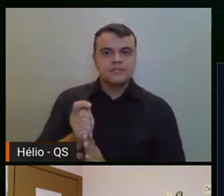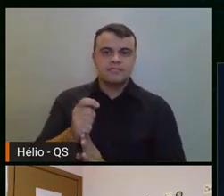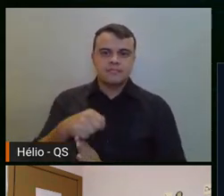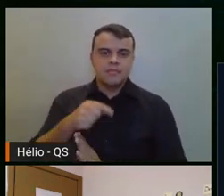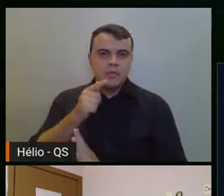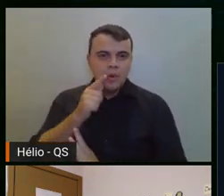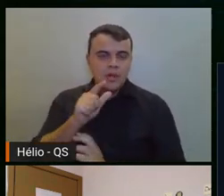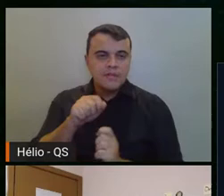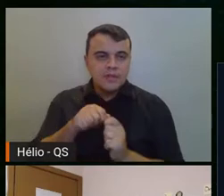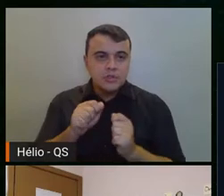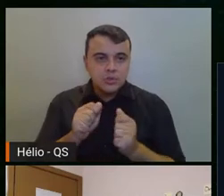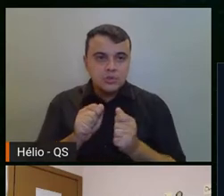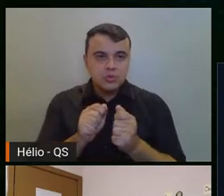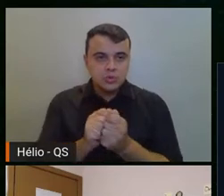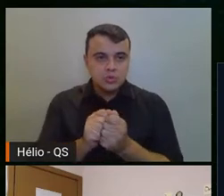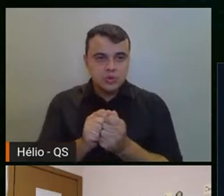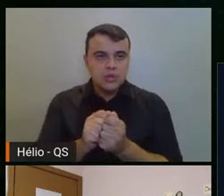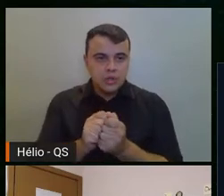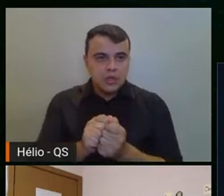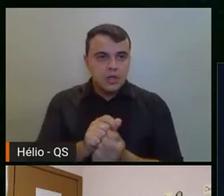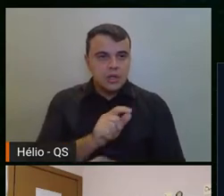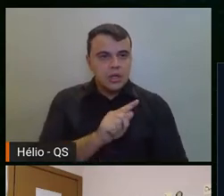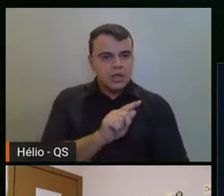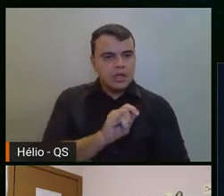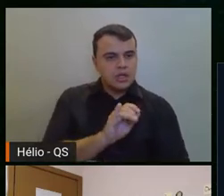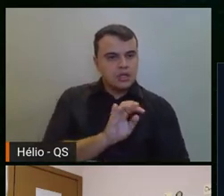consegue fazer junto ali com geech